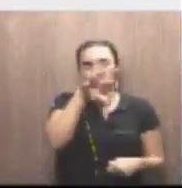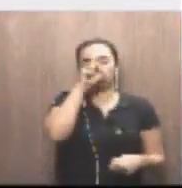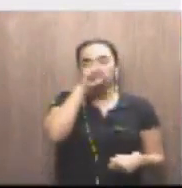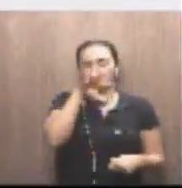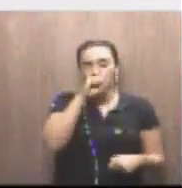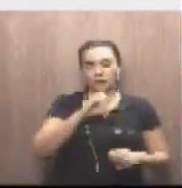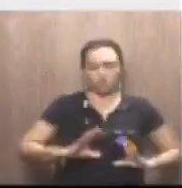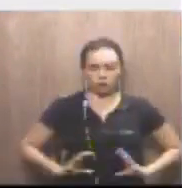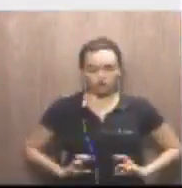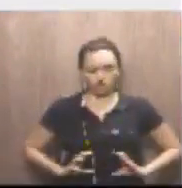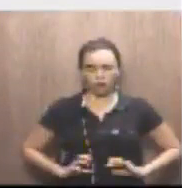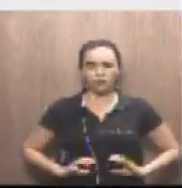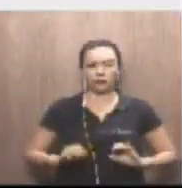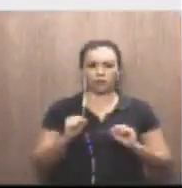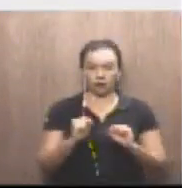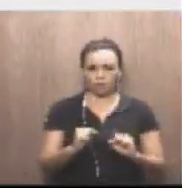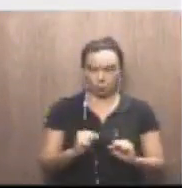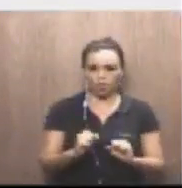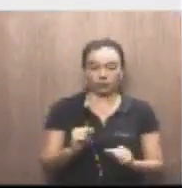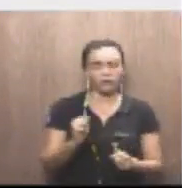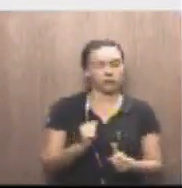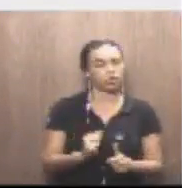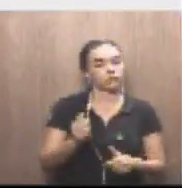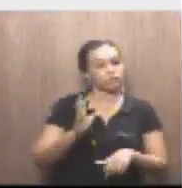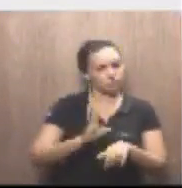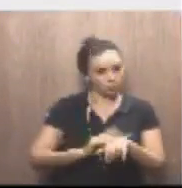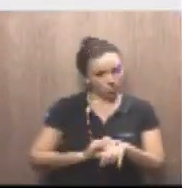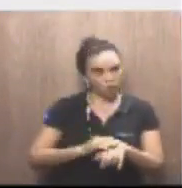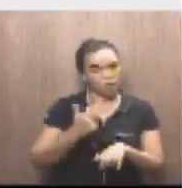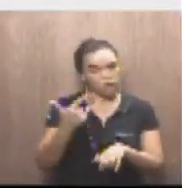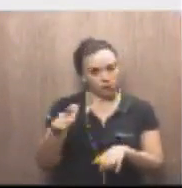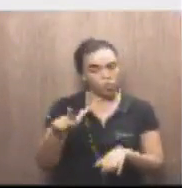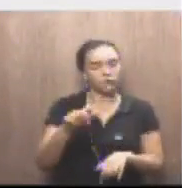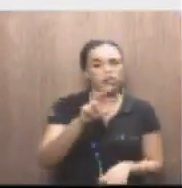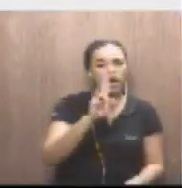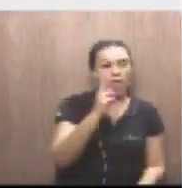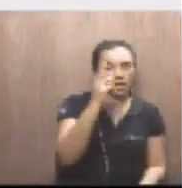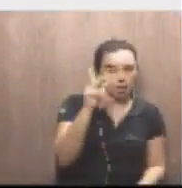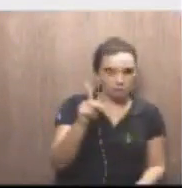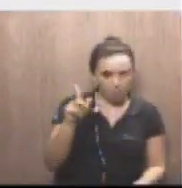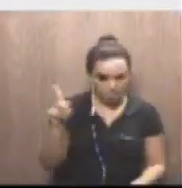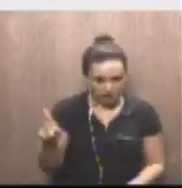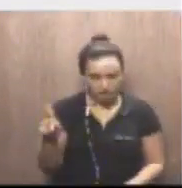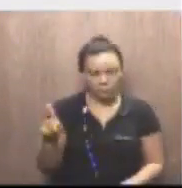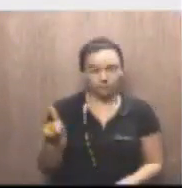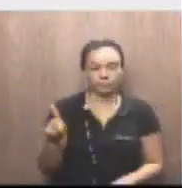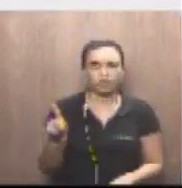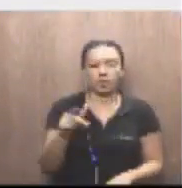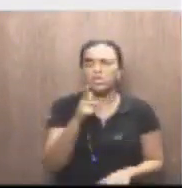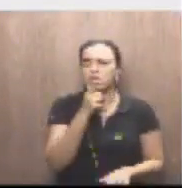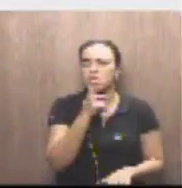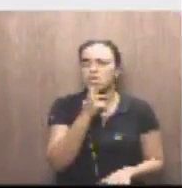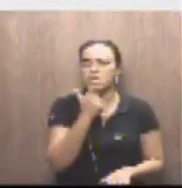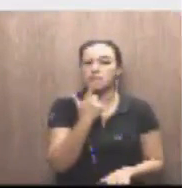esse útero pode entrar em atonia, desencadeando uma HPP, uma hemorragia pós-parto, por